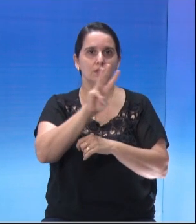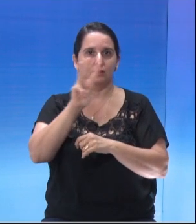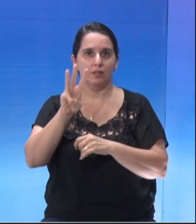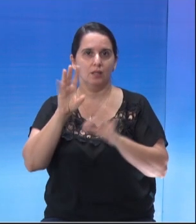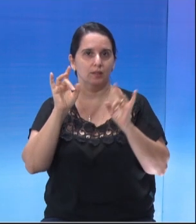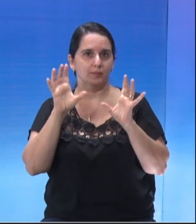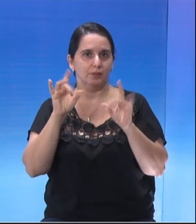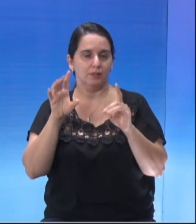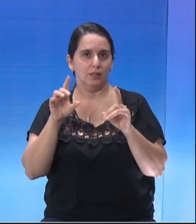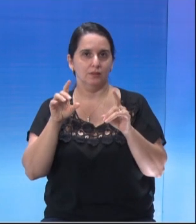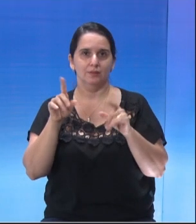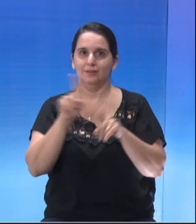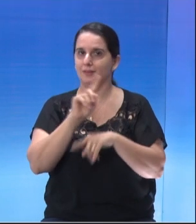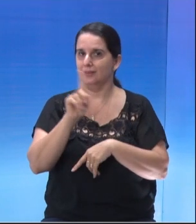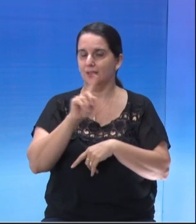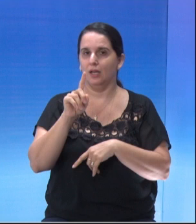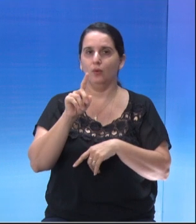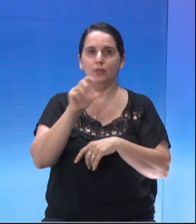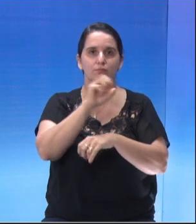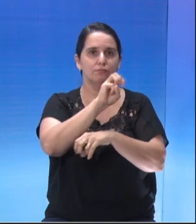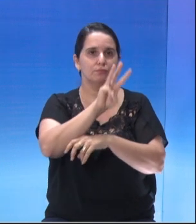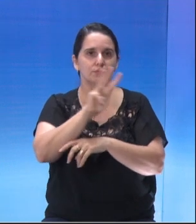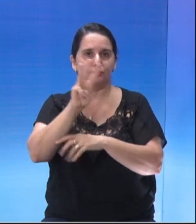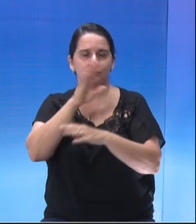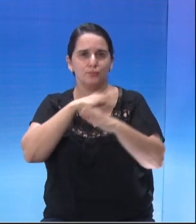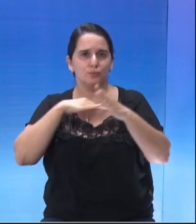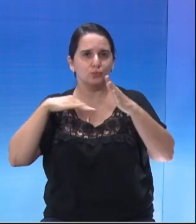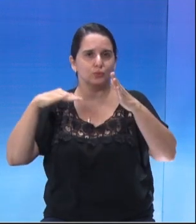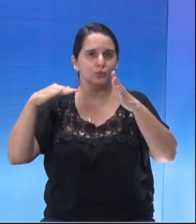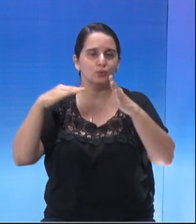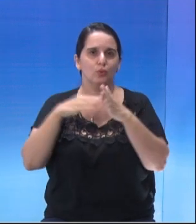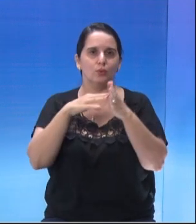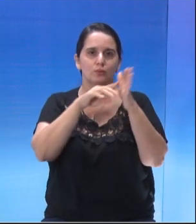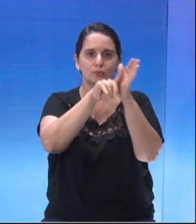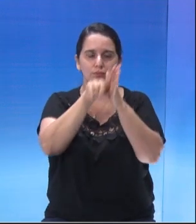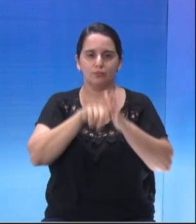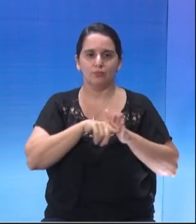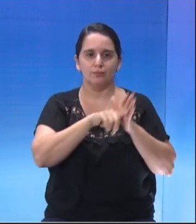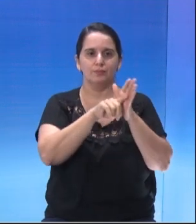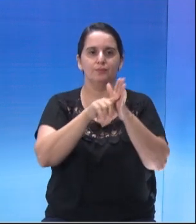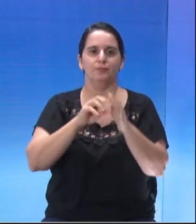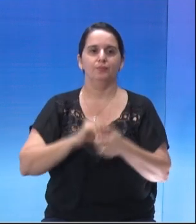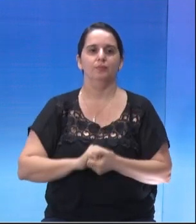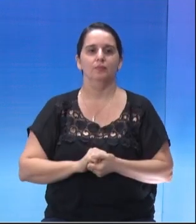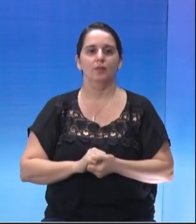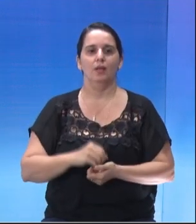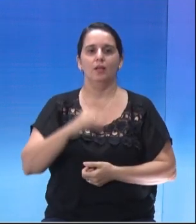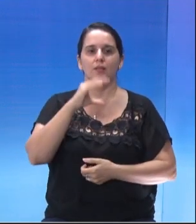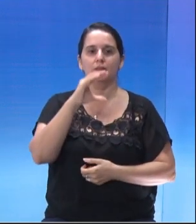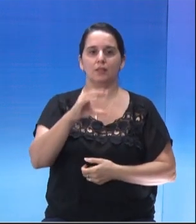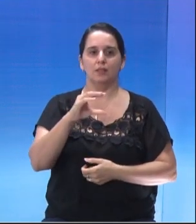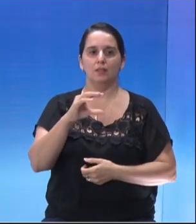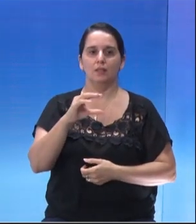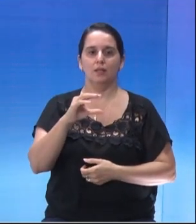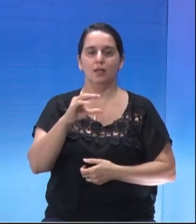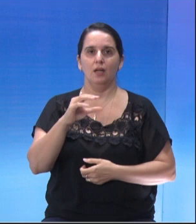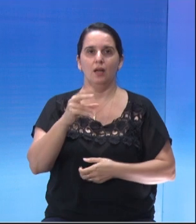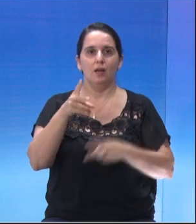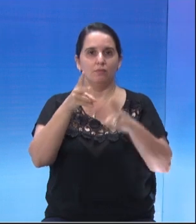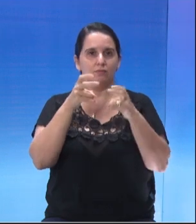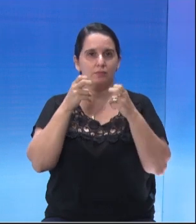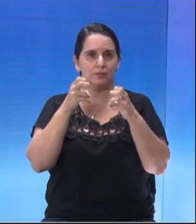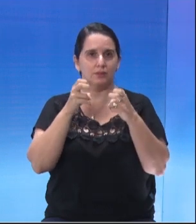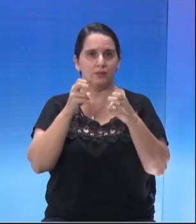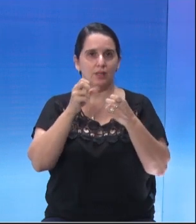ele faz a varredura em todos os sites, né? Não só daquele assunto. C, simulação de atividade